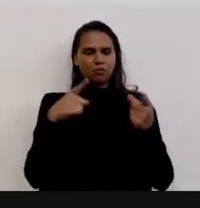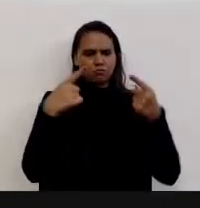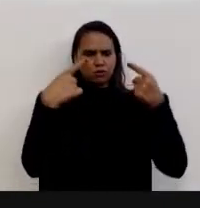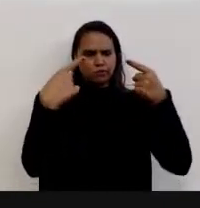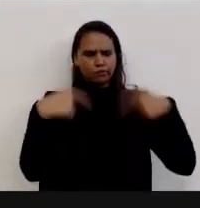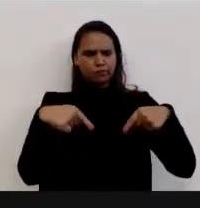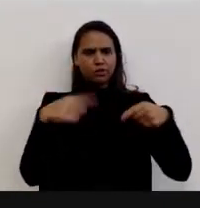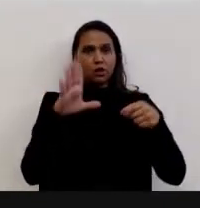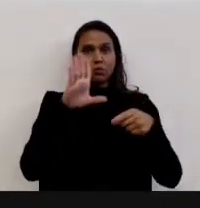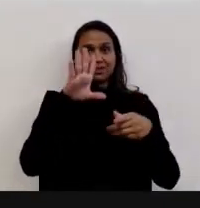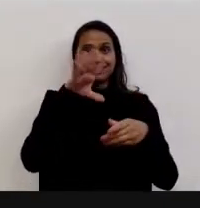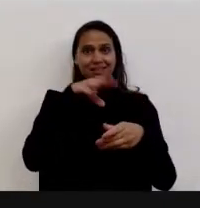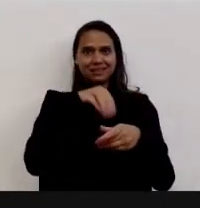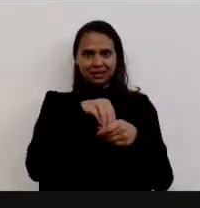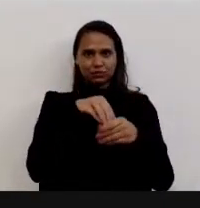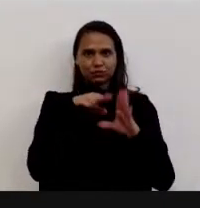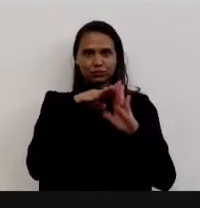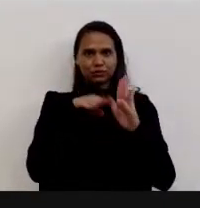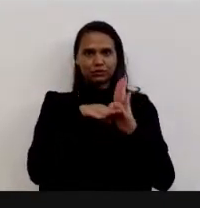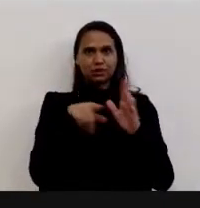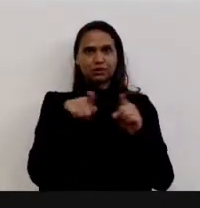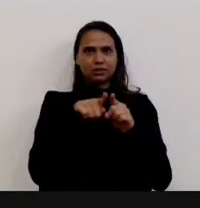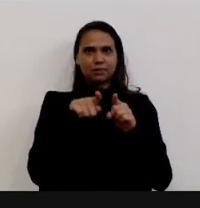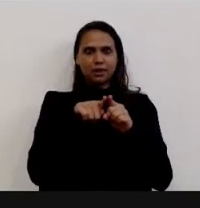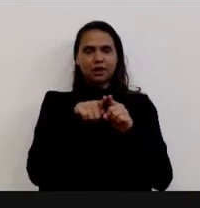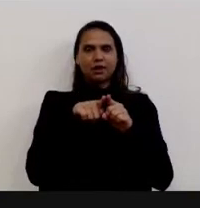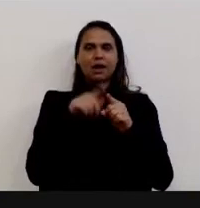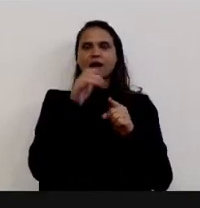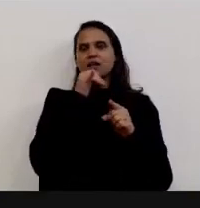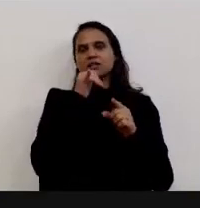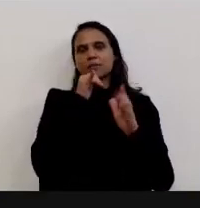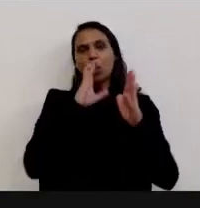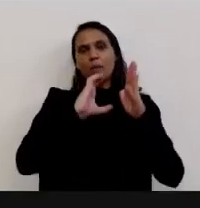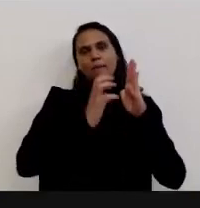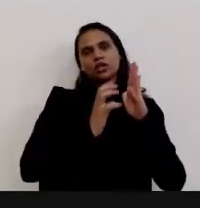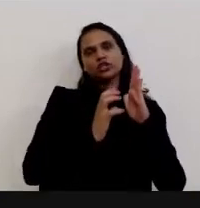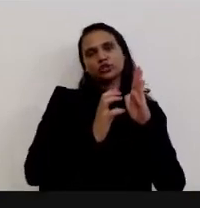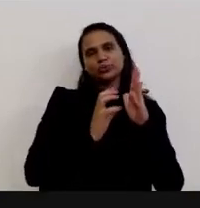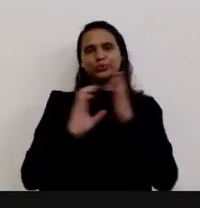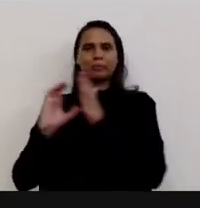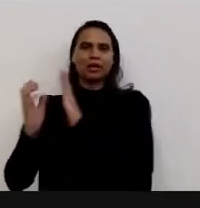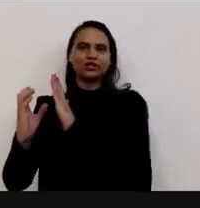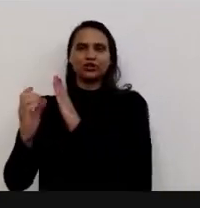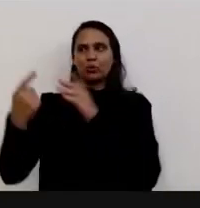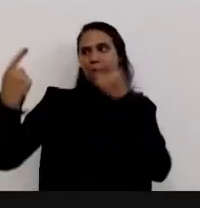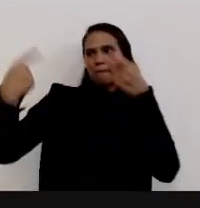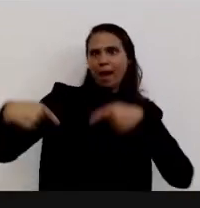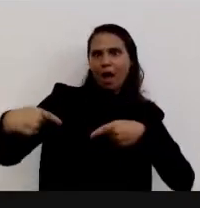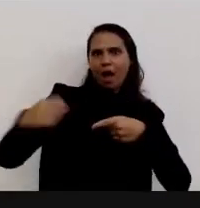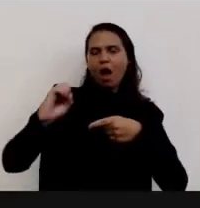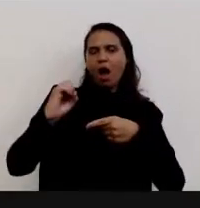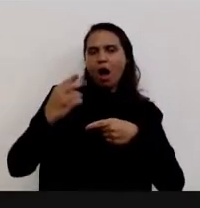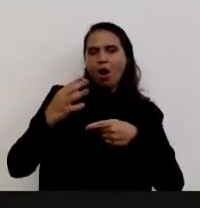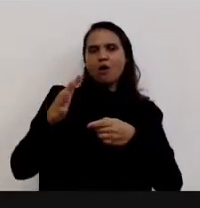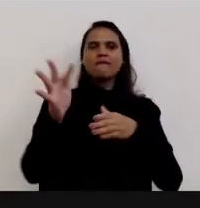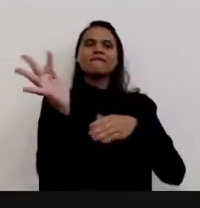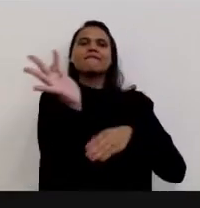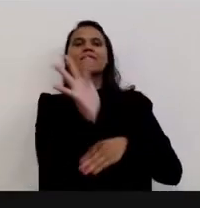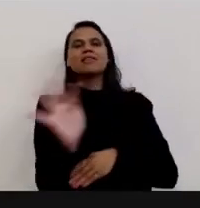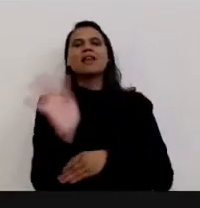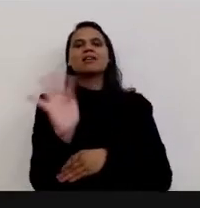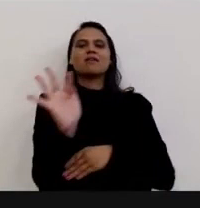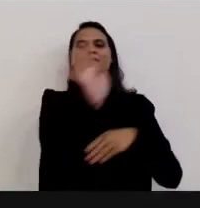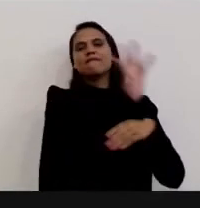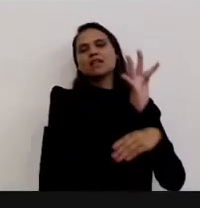lista, né, quanto entre as listas, ou seja, dentro do partido ou federação ou entre os partidos, né. E as chances